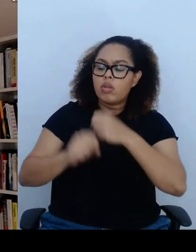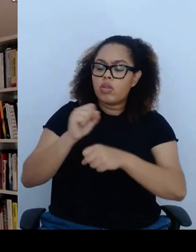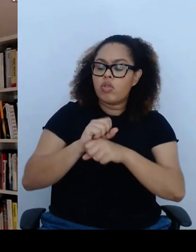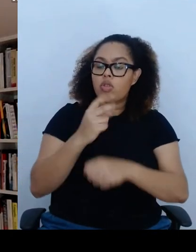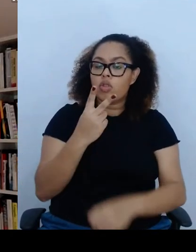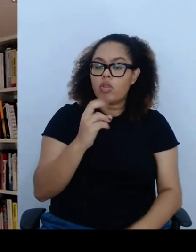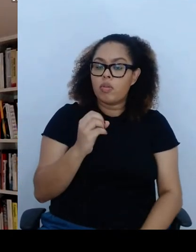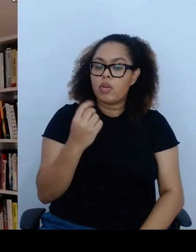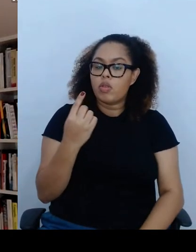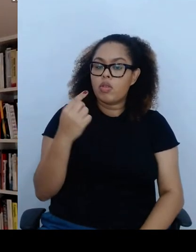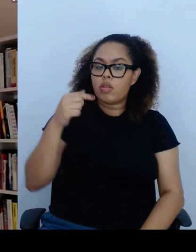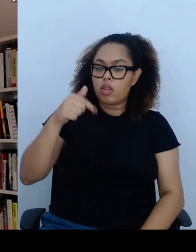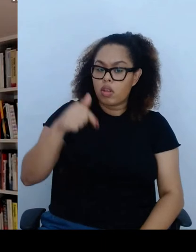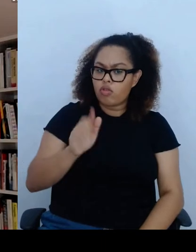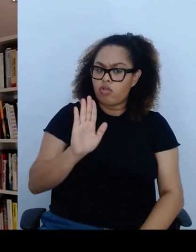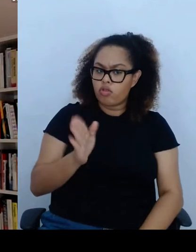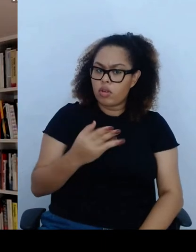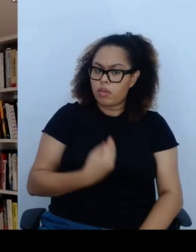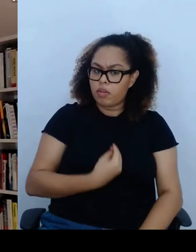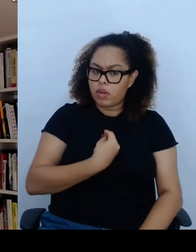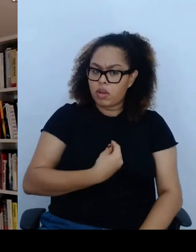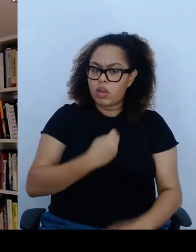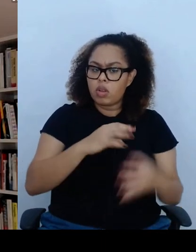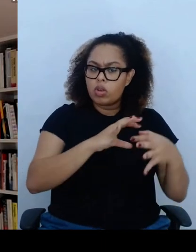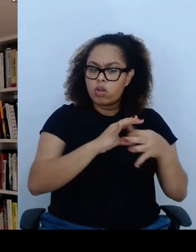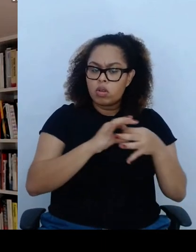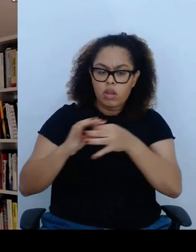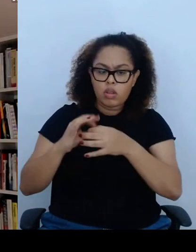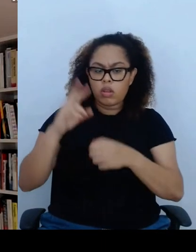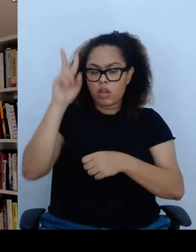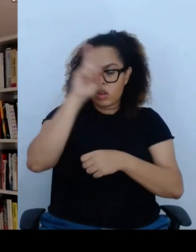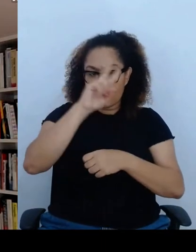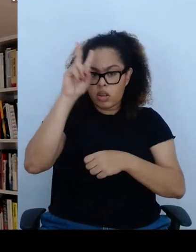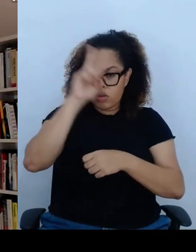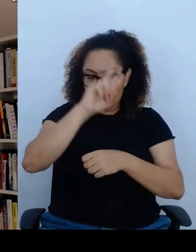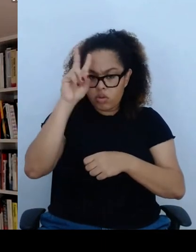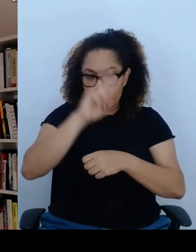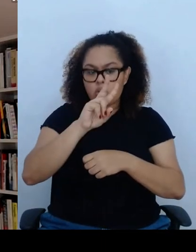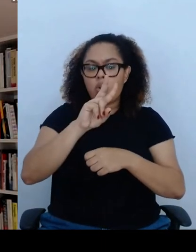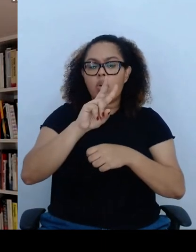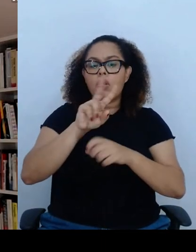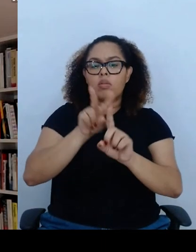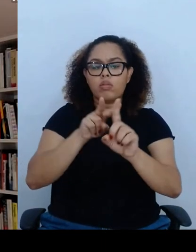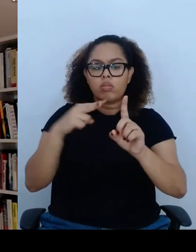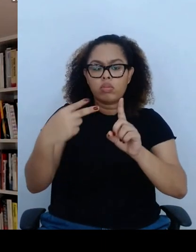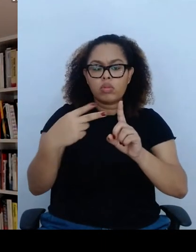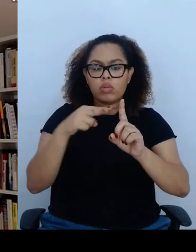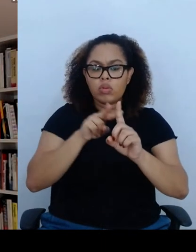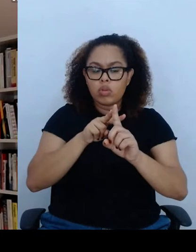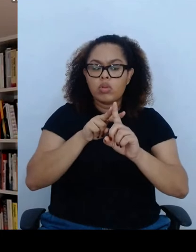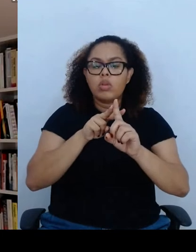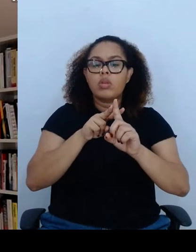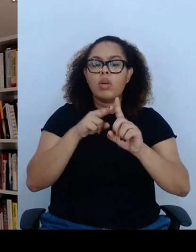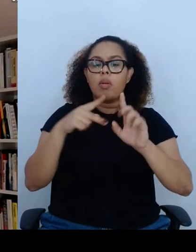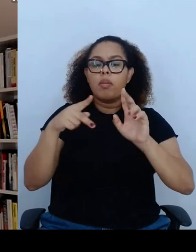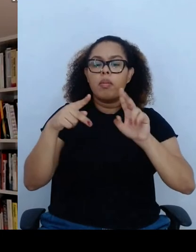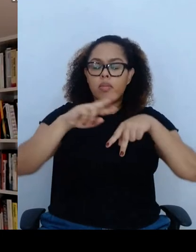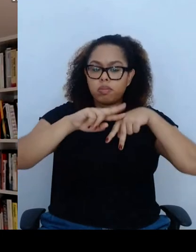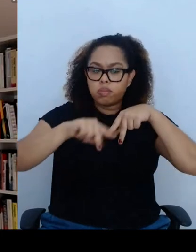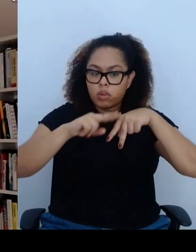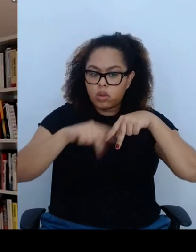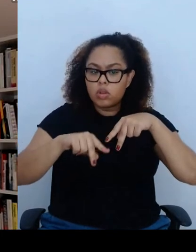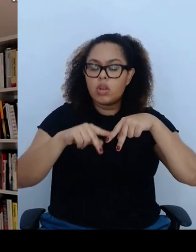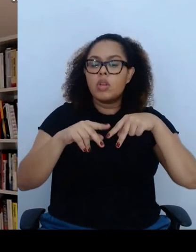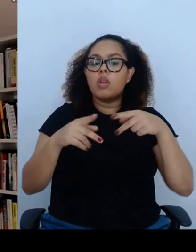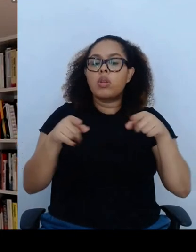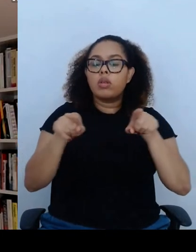em 2017 no contexto de histórias da sexualidade e depois se desdobrou em 2019 né como a gente vai